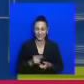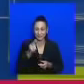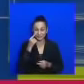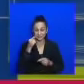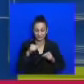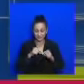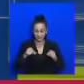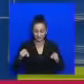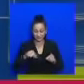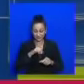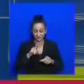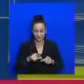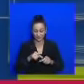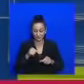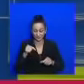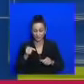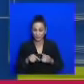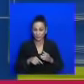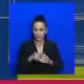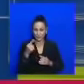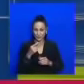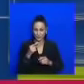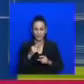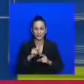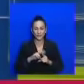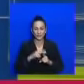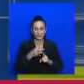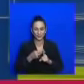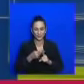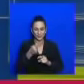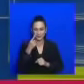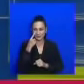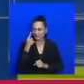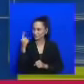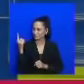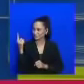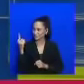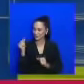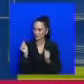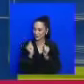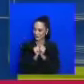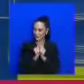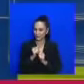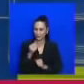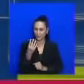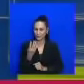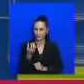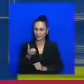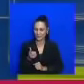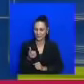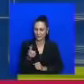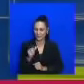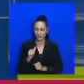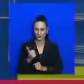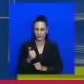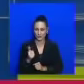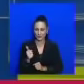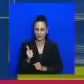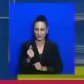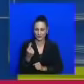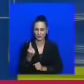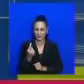Vamos confirmar as 6 dezenas sorteadas no primeiro sorteio da Dupla Cena. Confira comigo. 46,